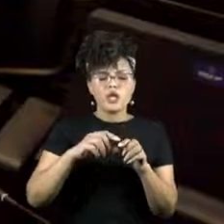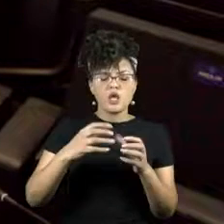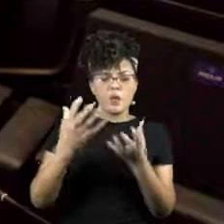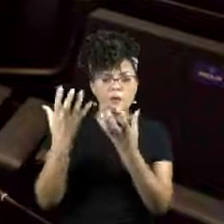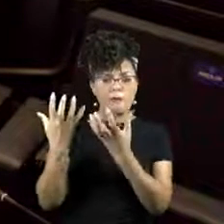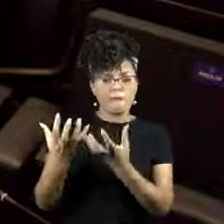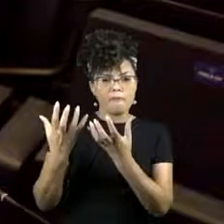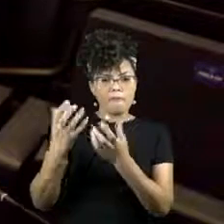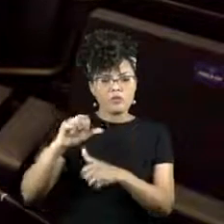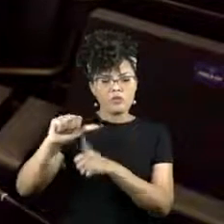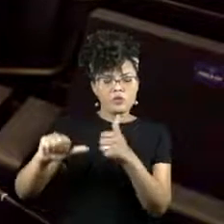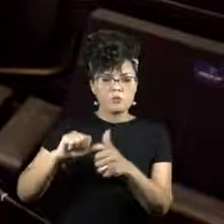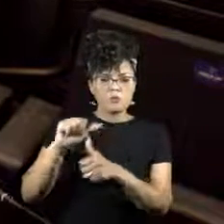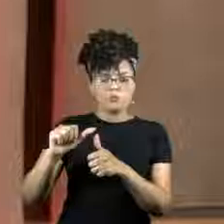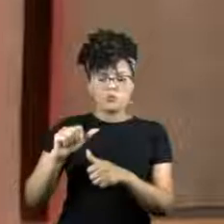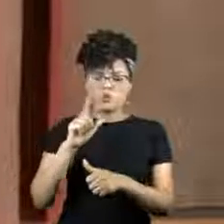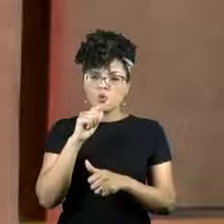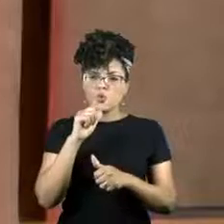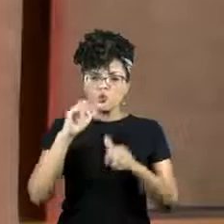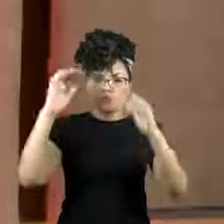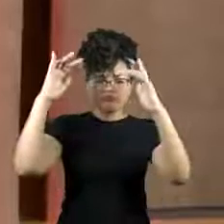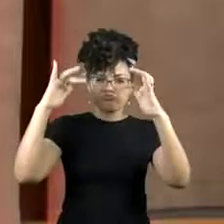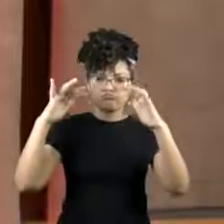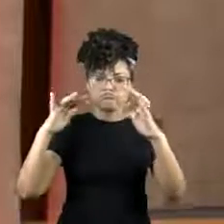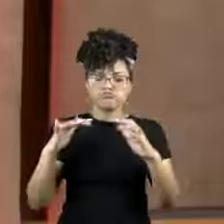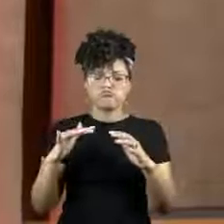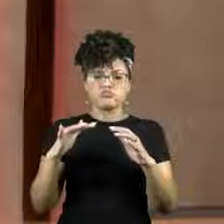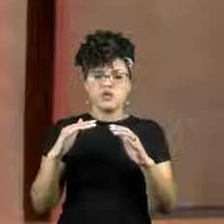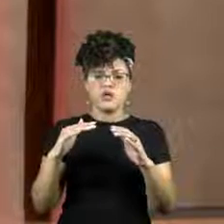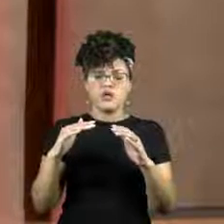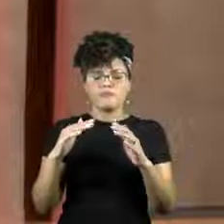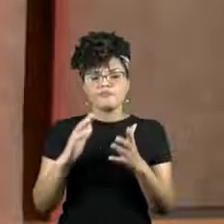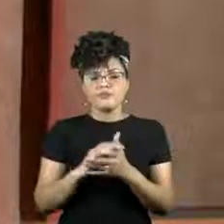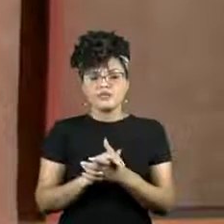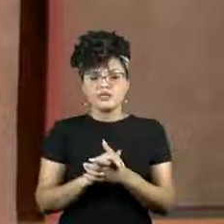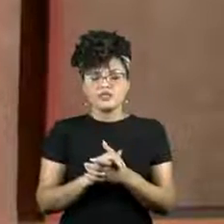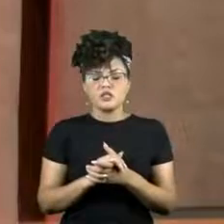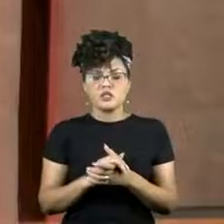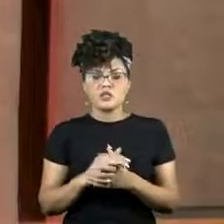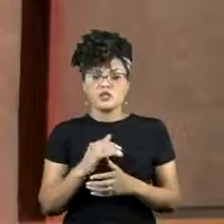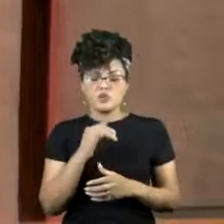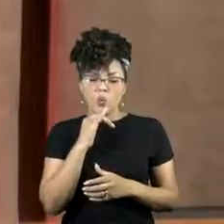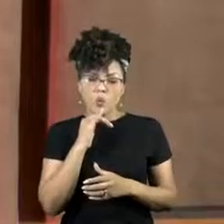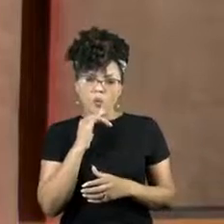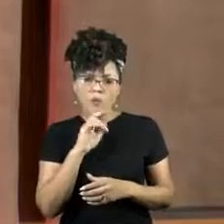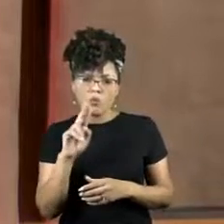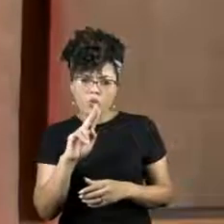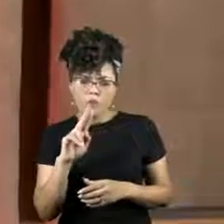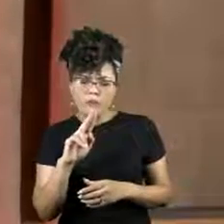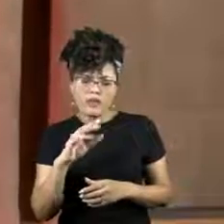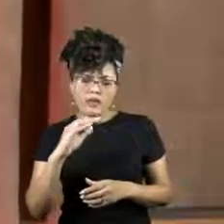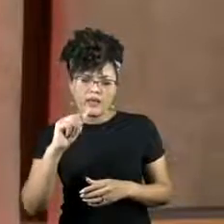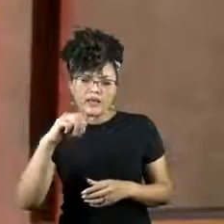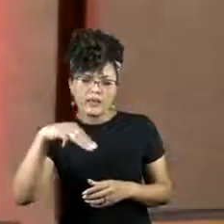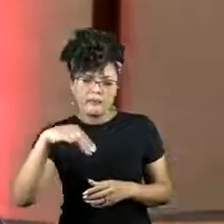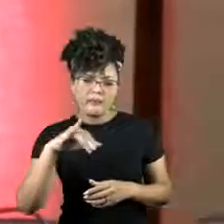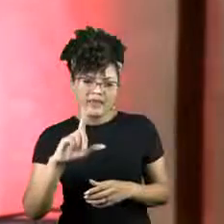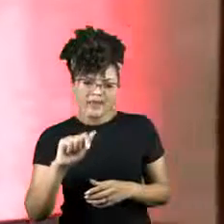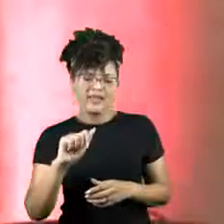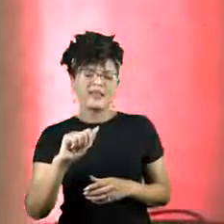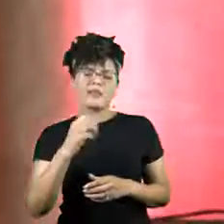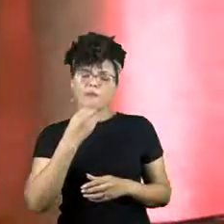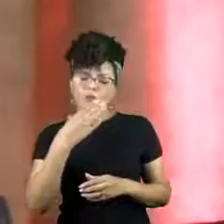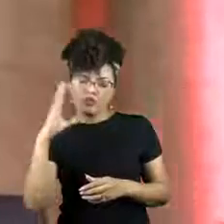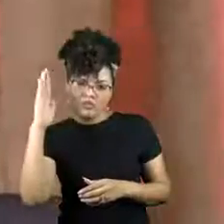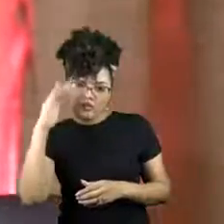da chuva. Certo. Desculpa, eu acabei esquecendo o nome da... É Camila Bittencourt. Olá, Camila, boa noite,